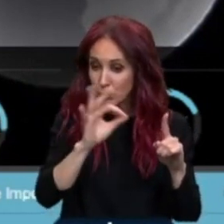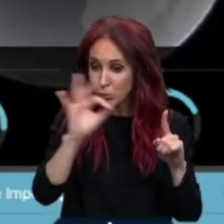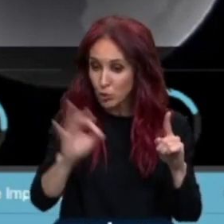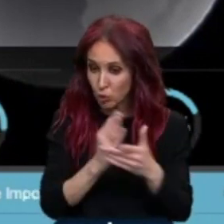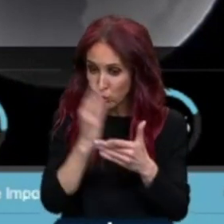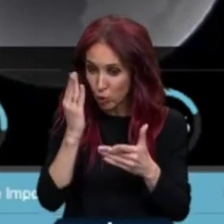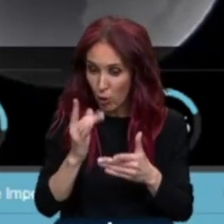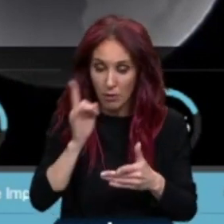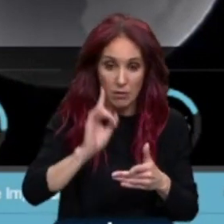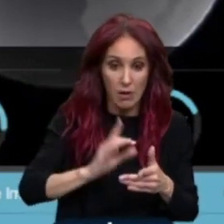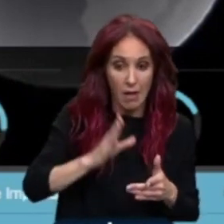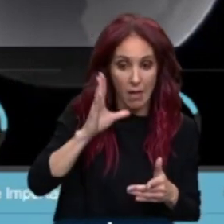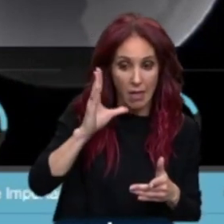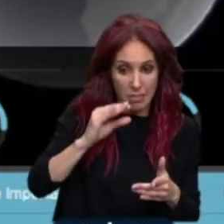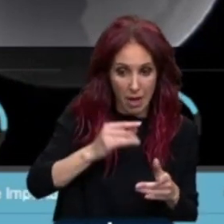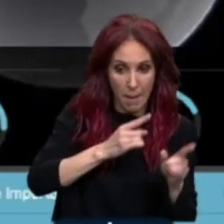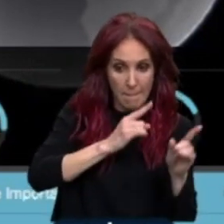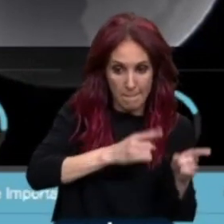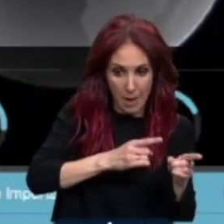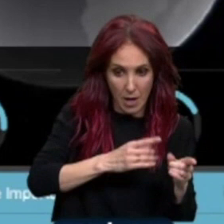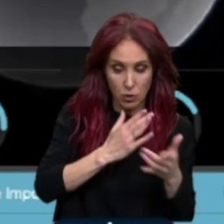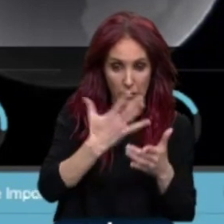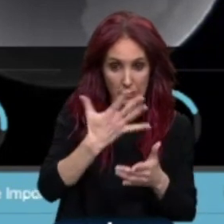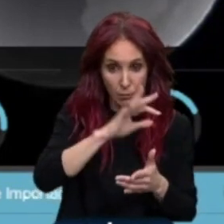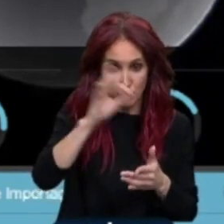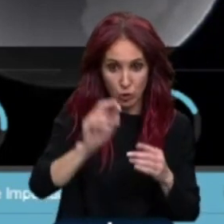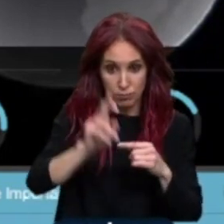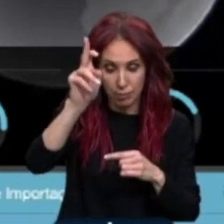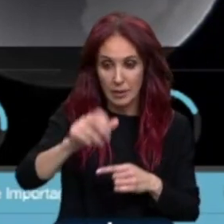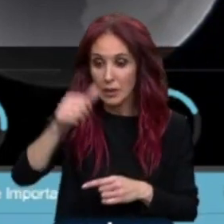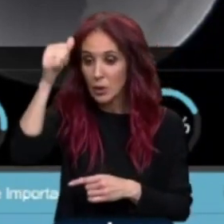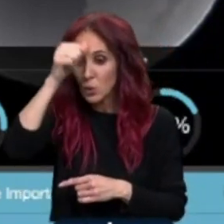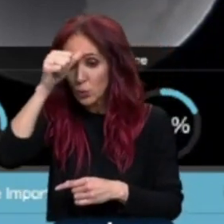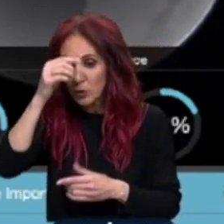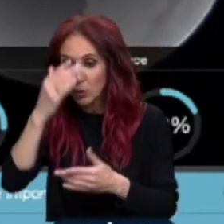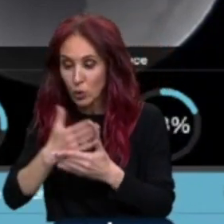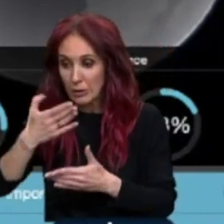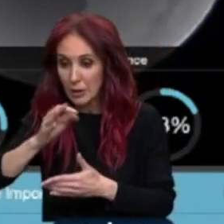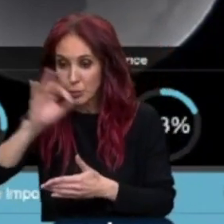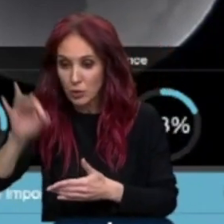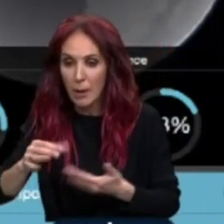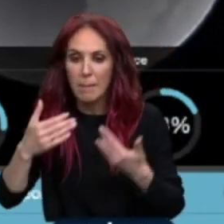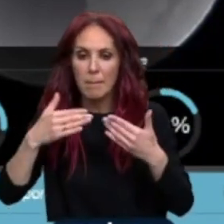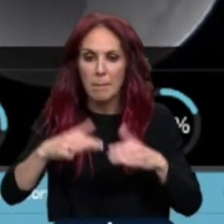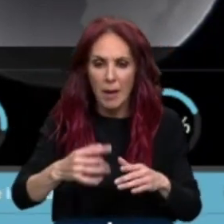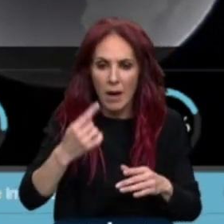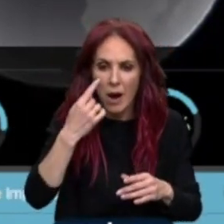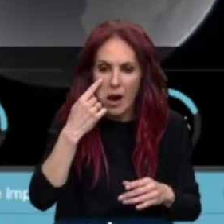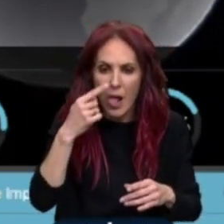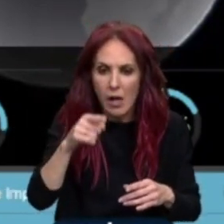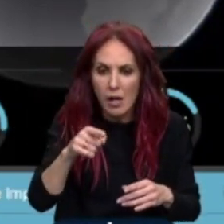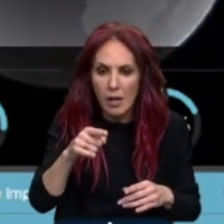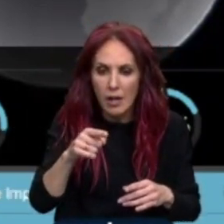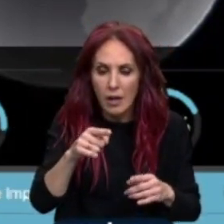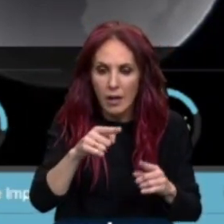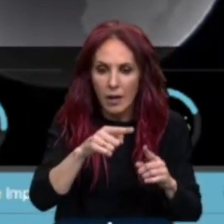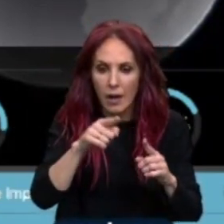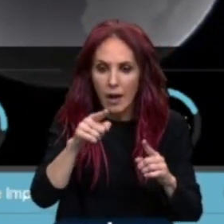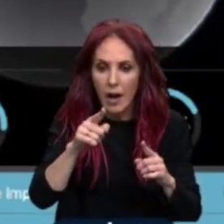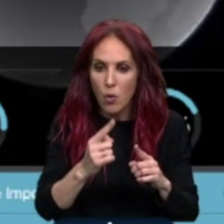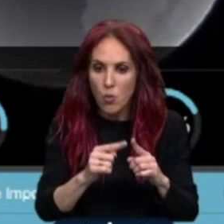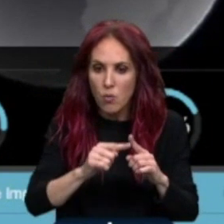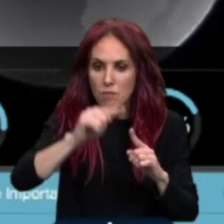no dia 10 de março, no domingo tivemos só 7%, mas se conseguíssemos traçar aqui uma